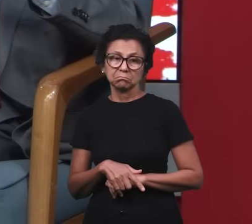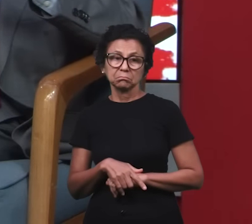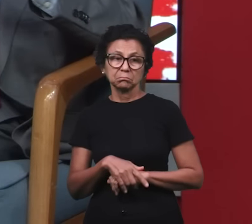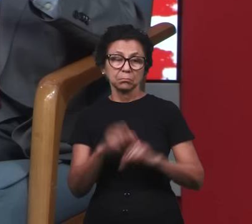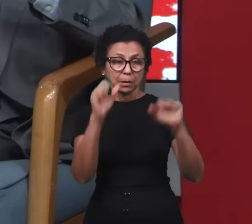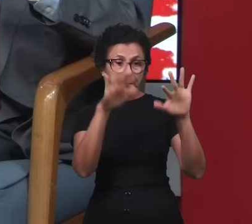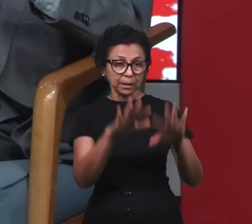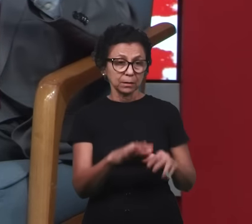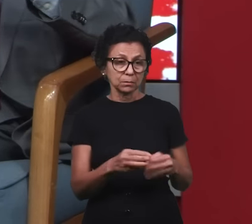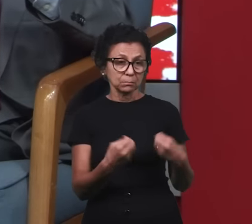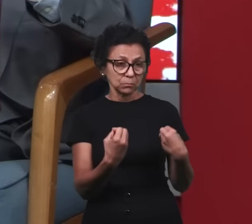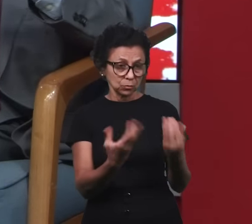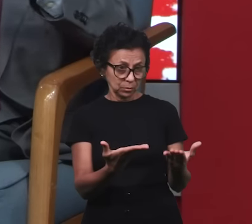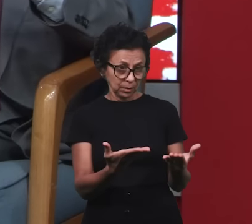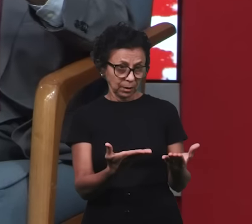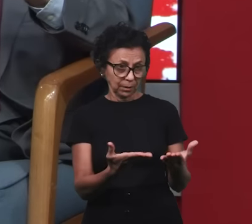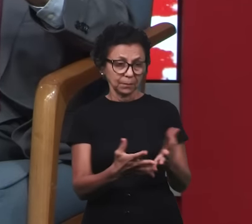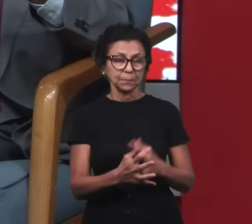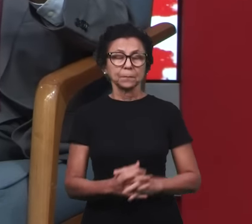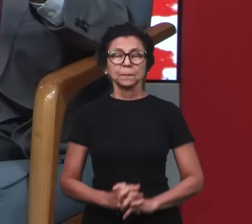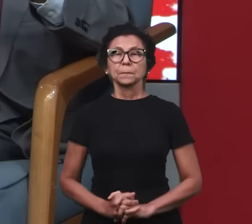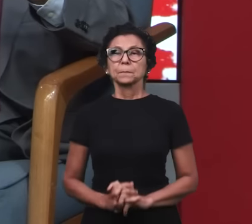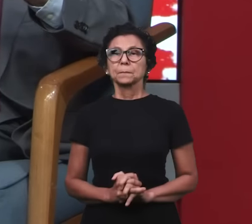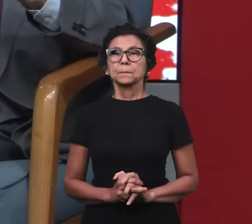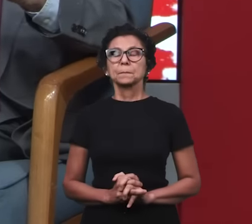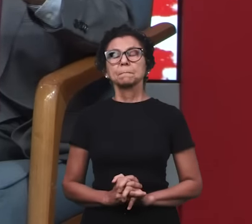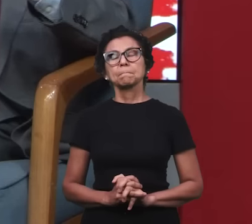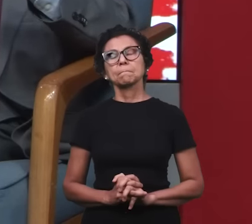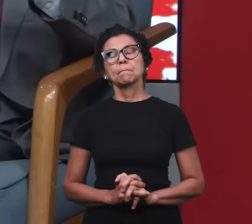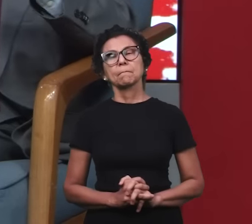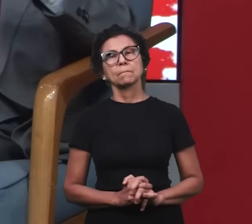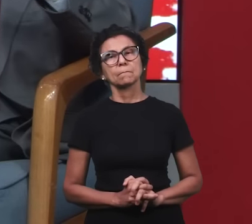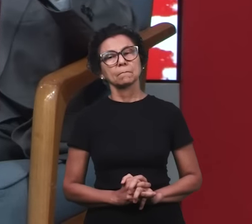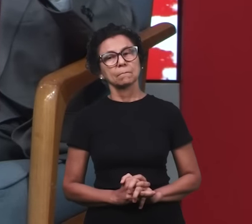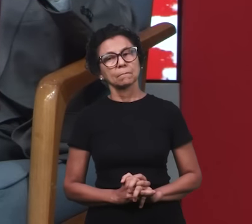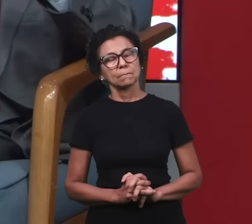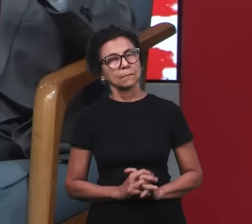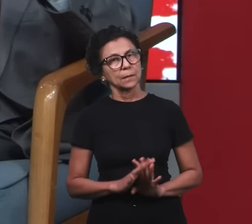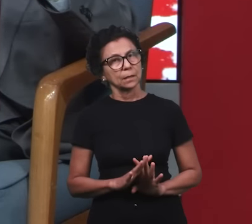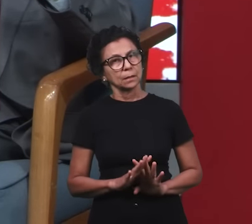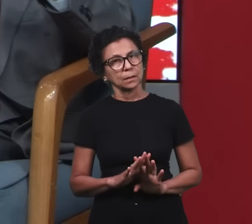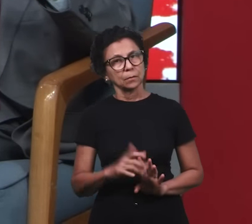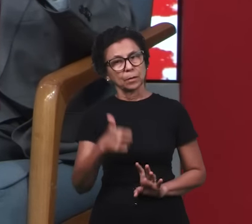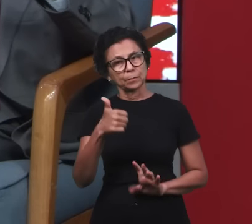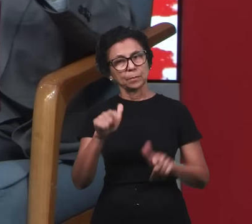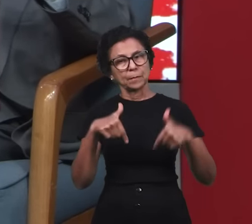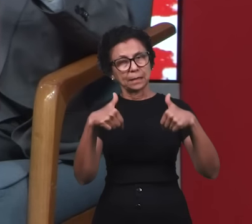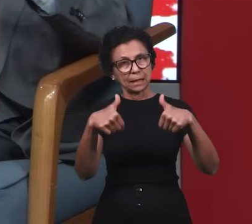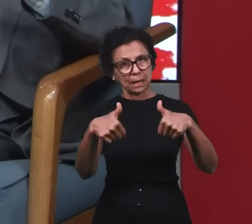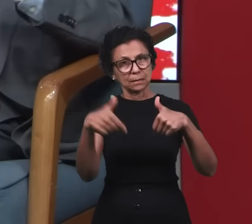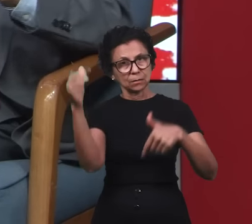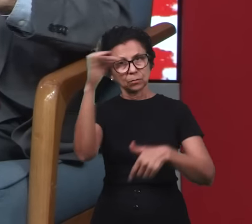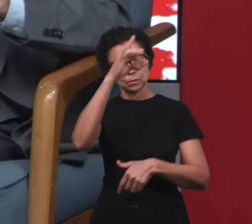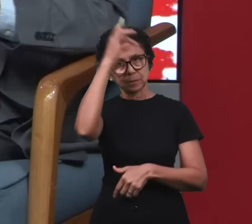operação do Espírito Santo na vida do homem não é a cura. A